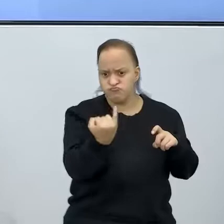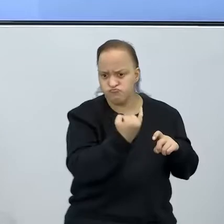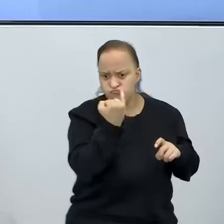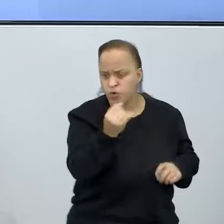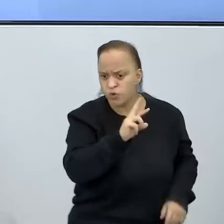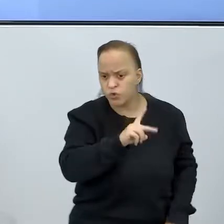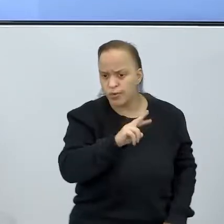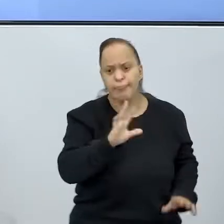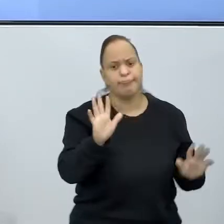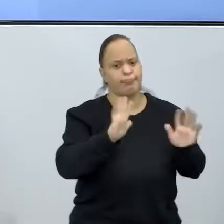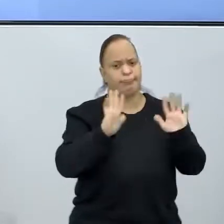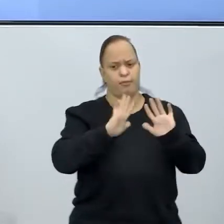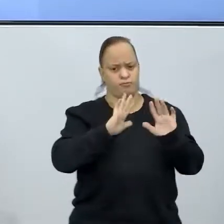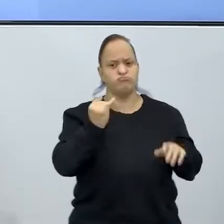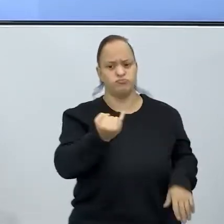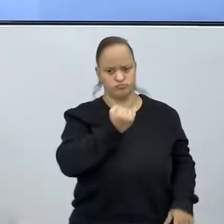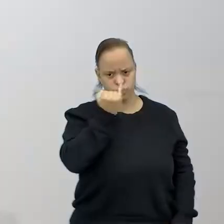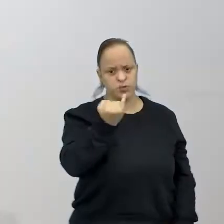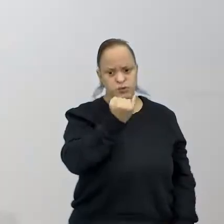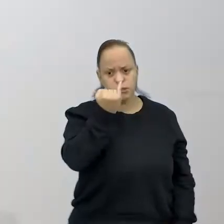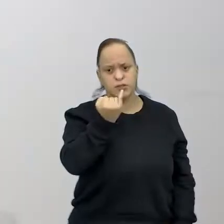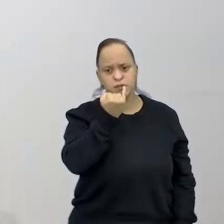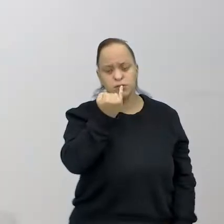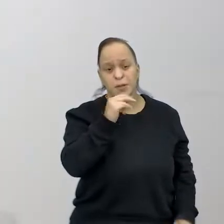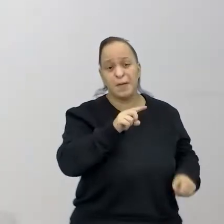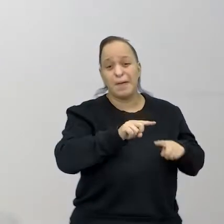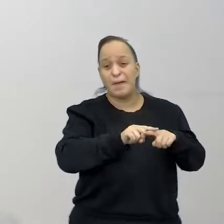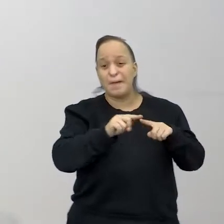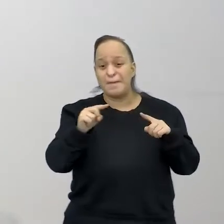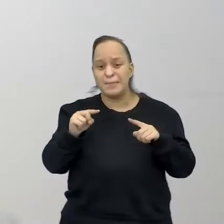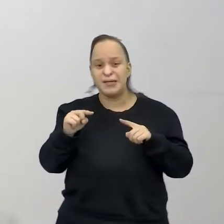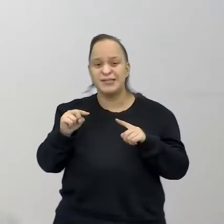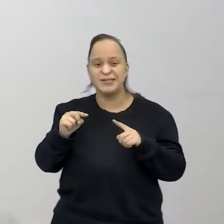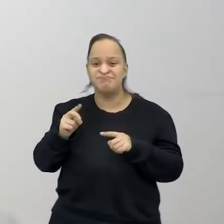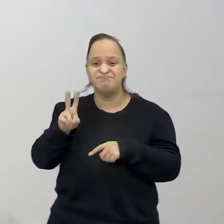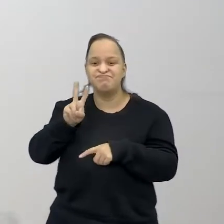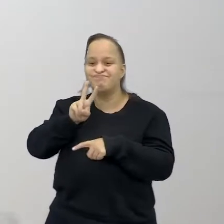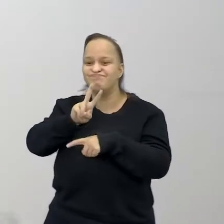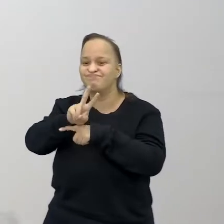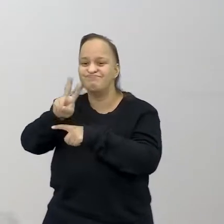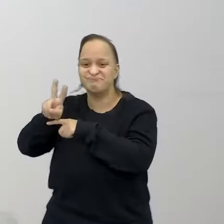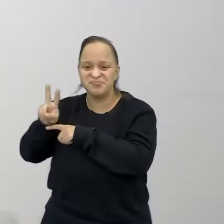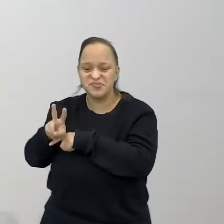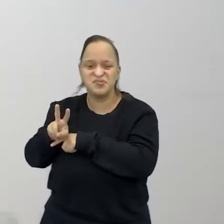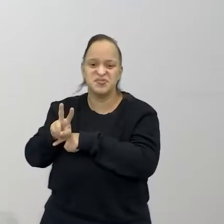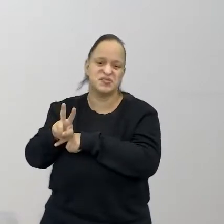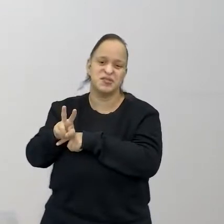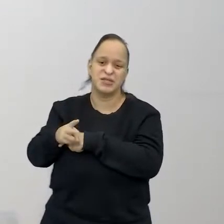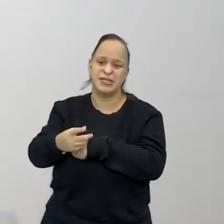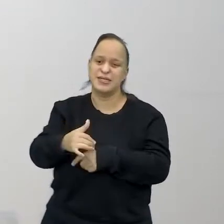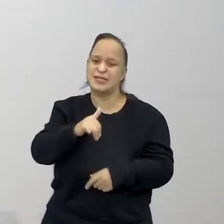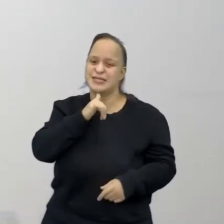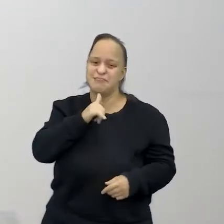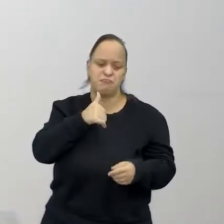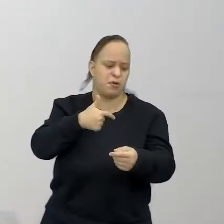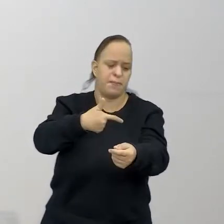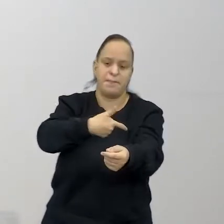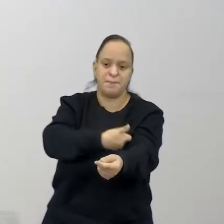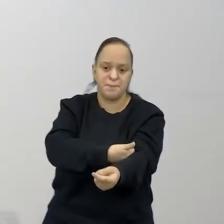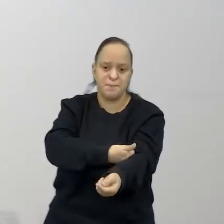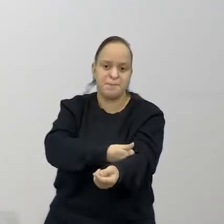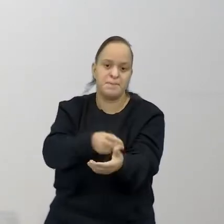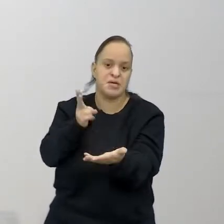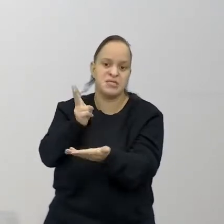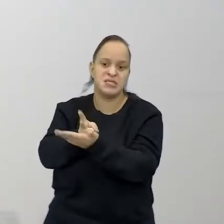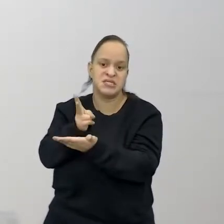sentido. Mas é que é uma coisa que não é uma prevenção de saúde, não é o fato de você ir fazer exames médicos toda semana, ou de